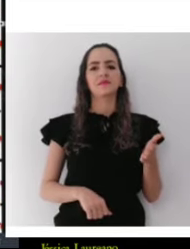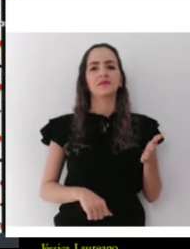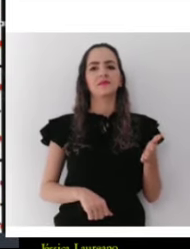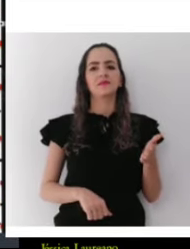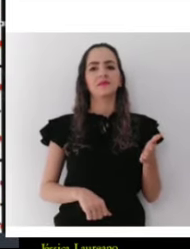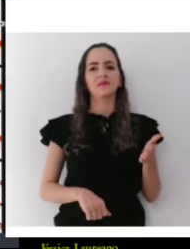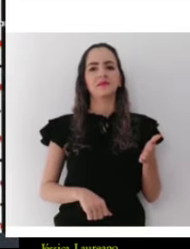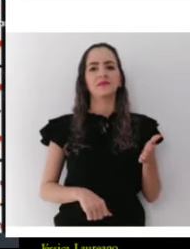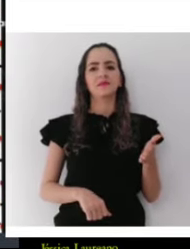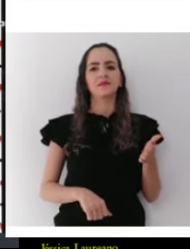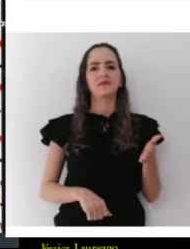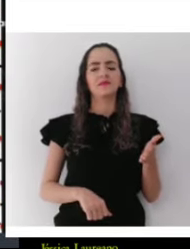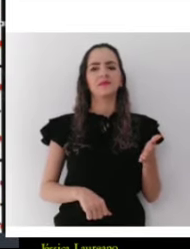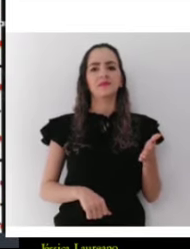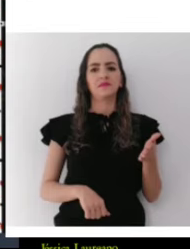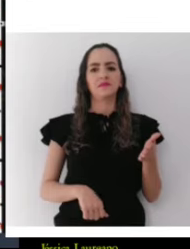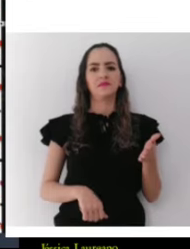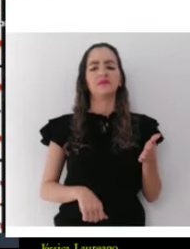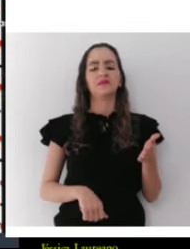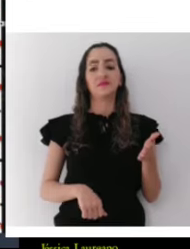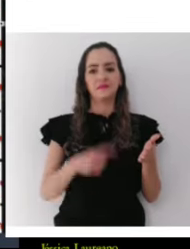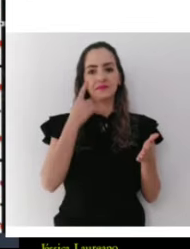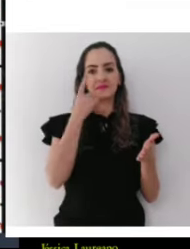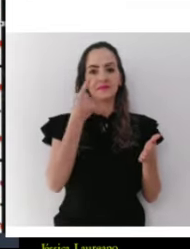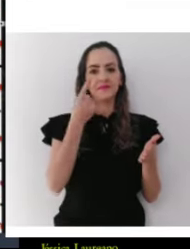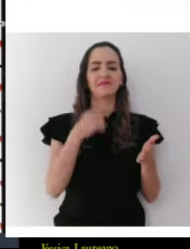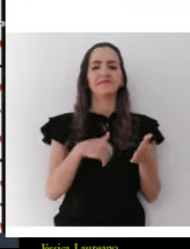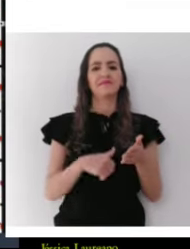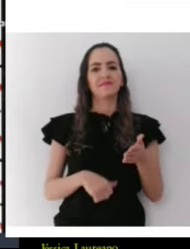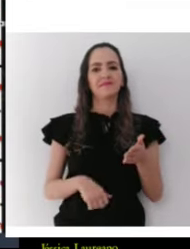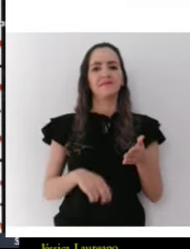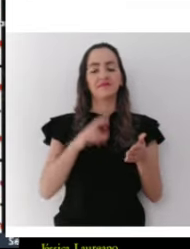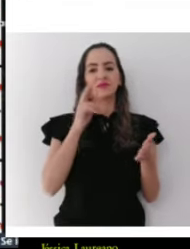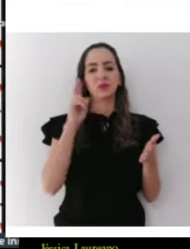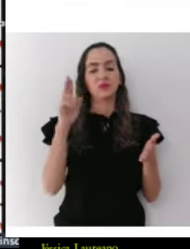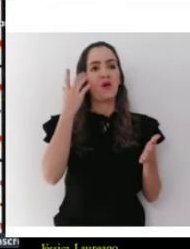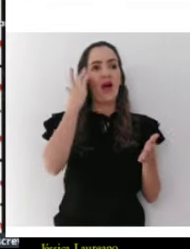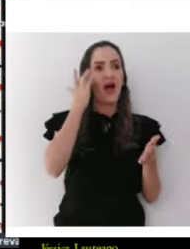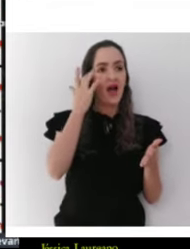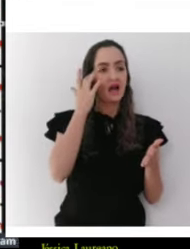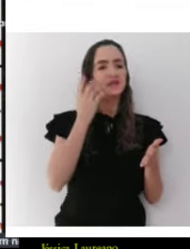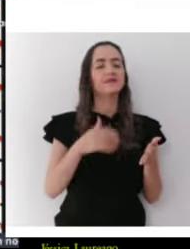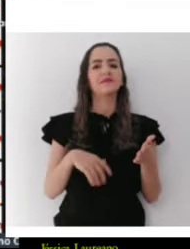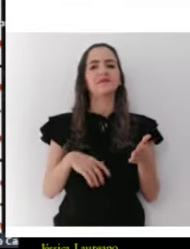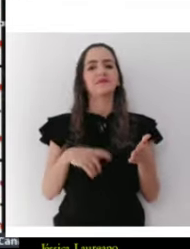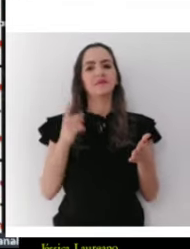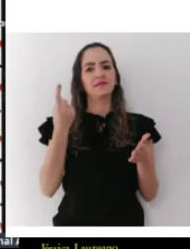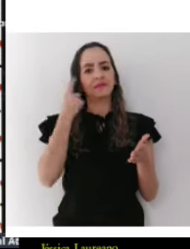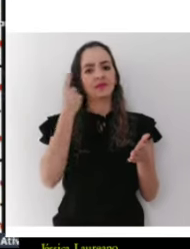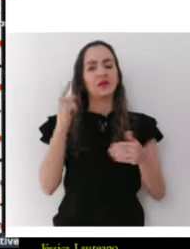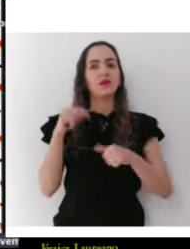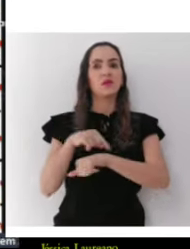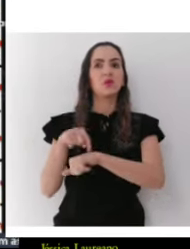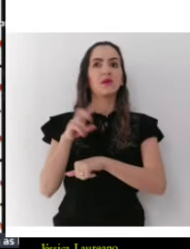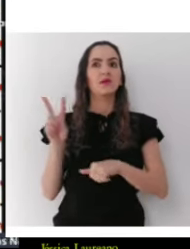Pronto, aí sim, aí. Cada resposta que você chuta, primeiro eu chutei que era 2 horas. Aí, quando eu chutei que era